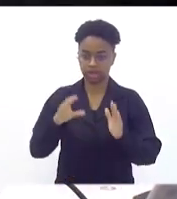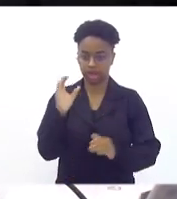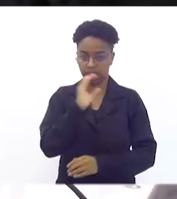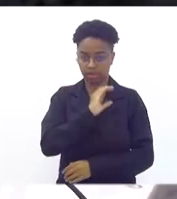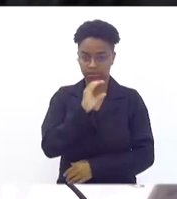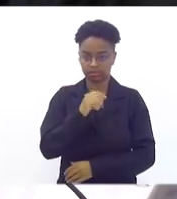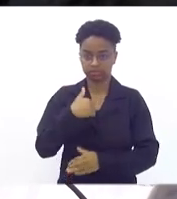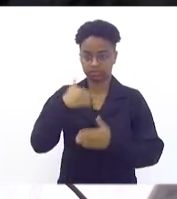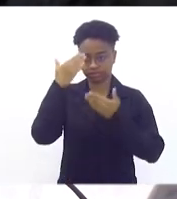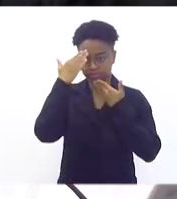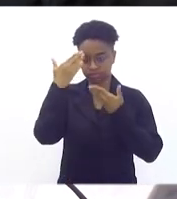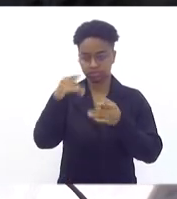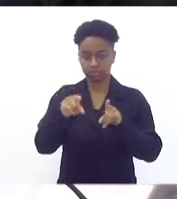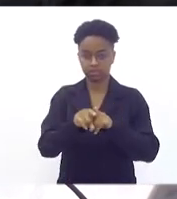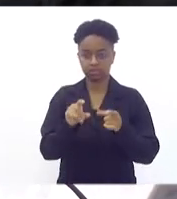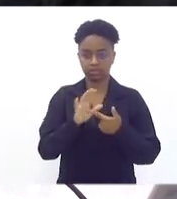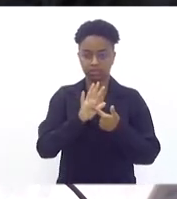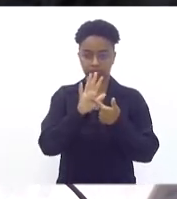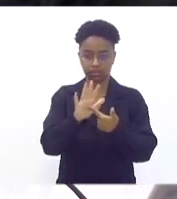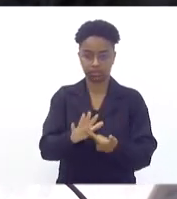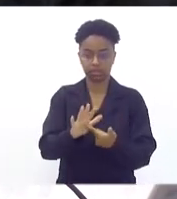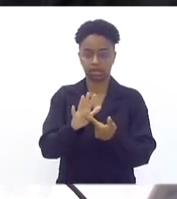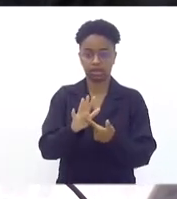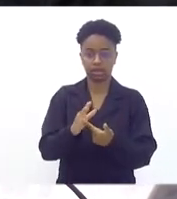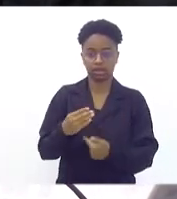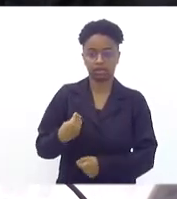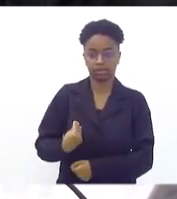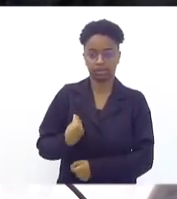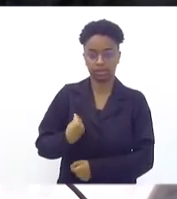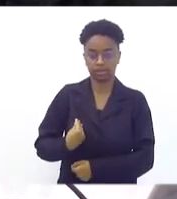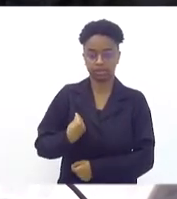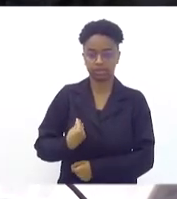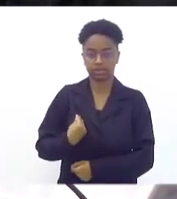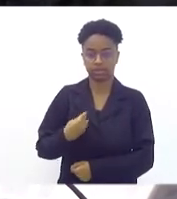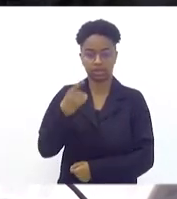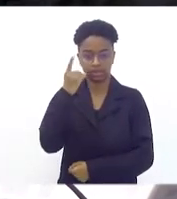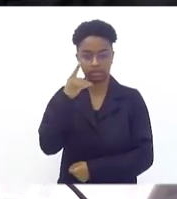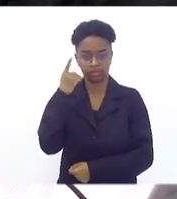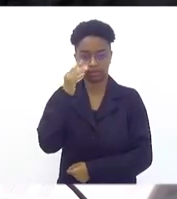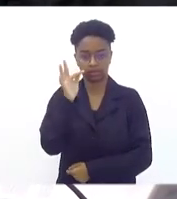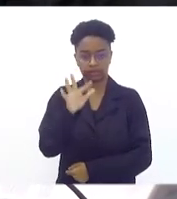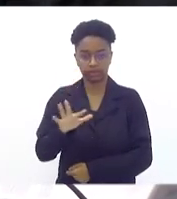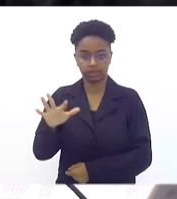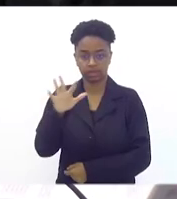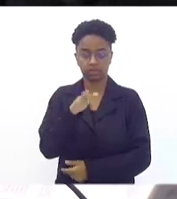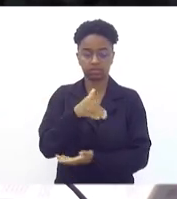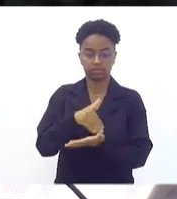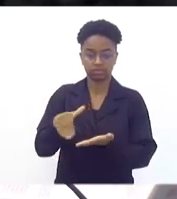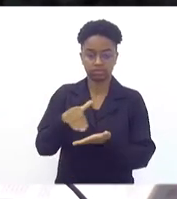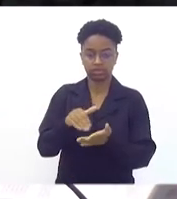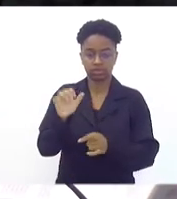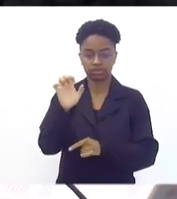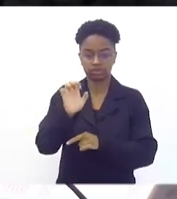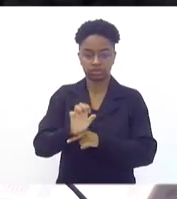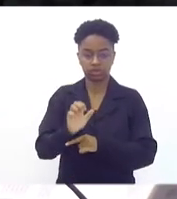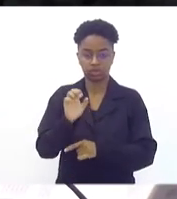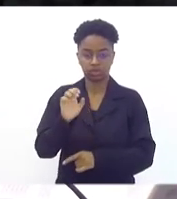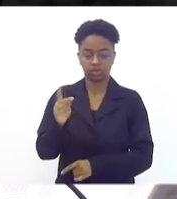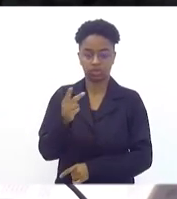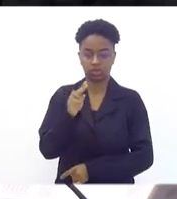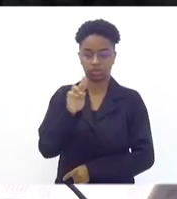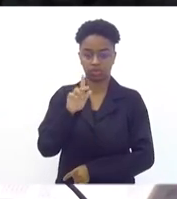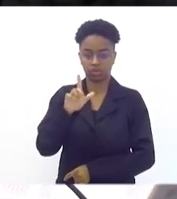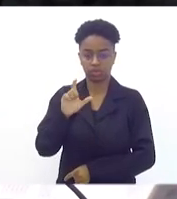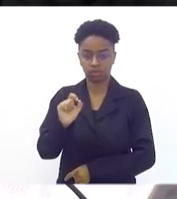agradeço e destaco a presença do nosso deputado federal secretário de estado Hugo Leal